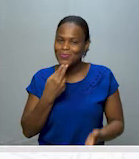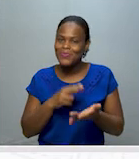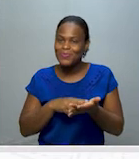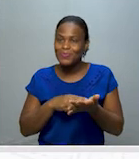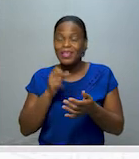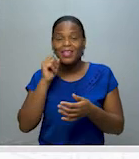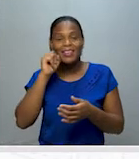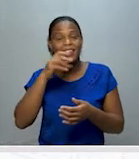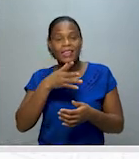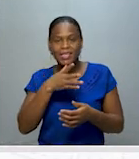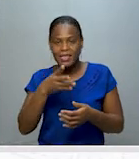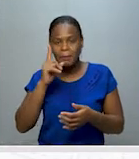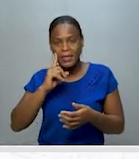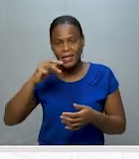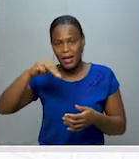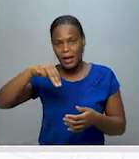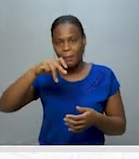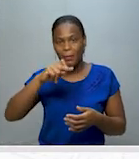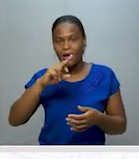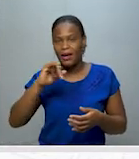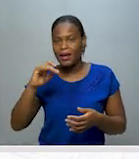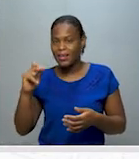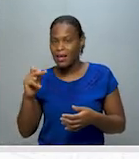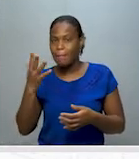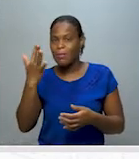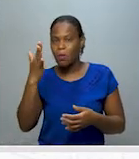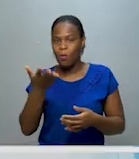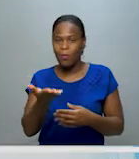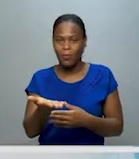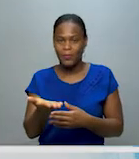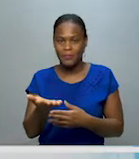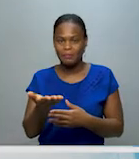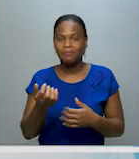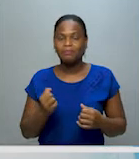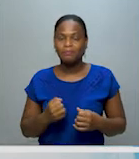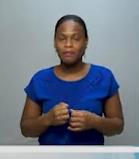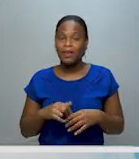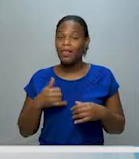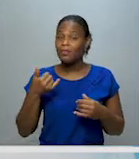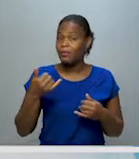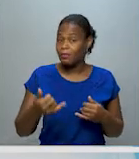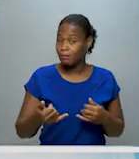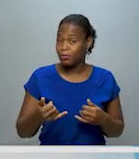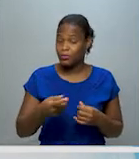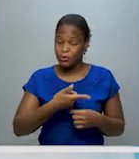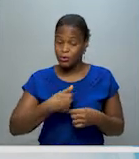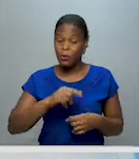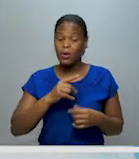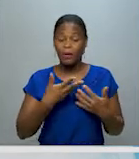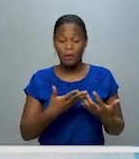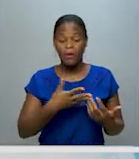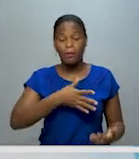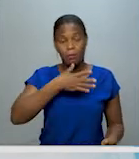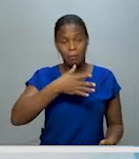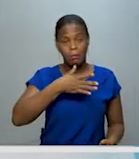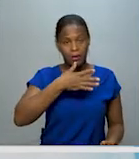Exatamente. Disse a Maria, estendendo a mão. Depois, nós temos que, nos